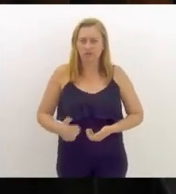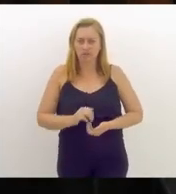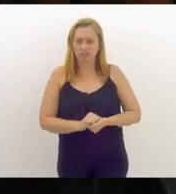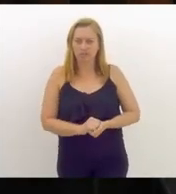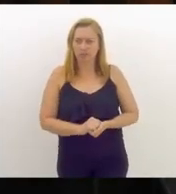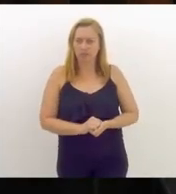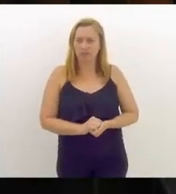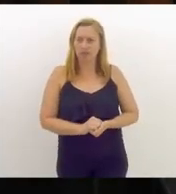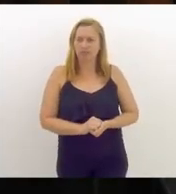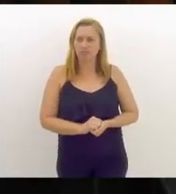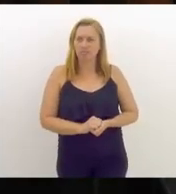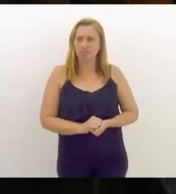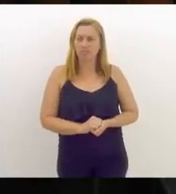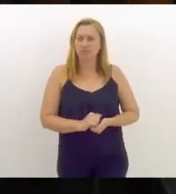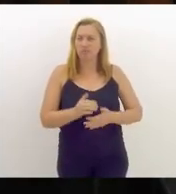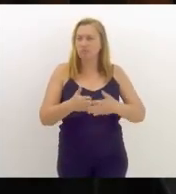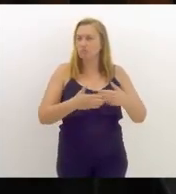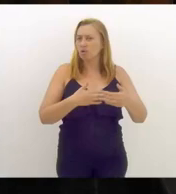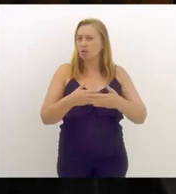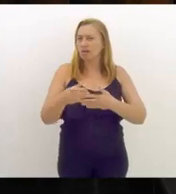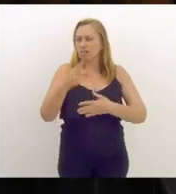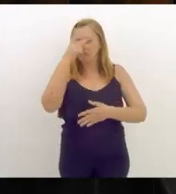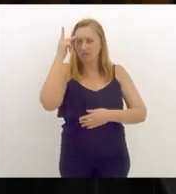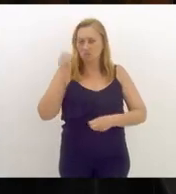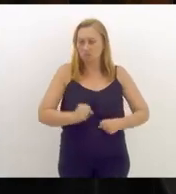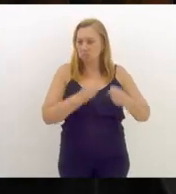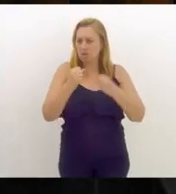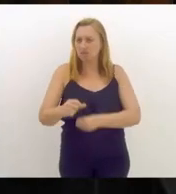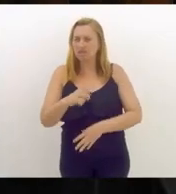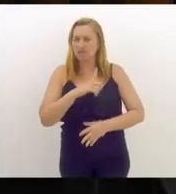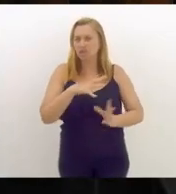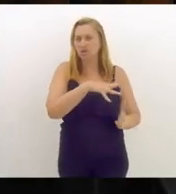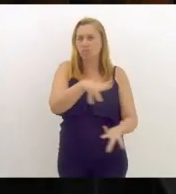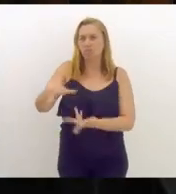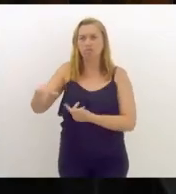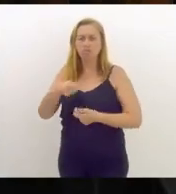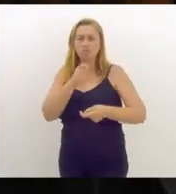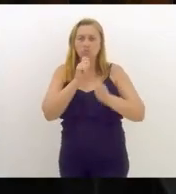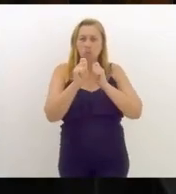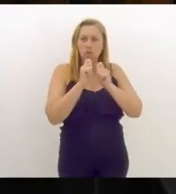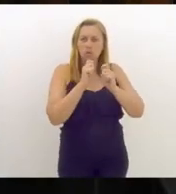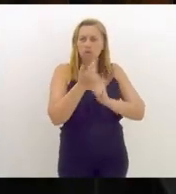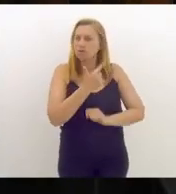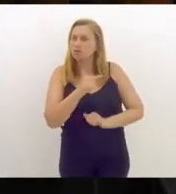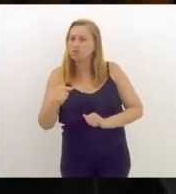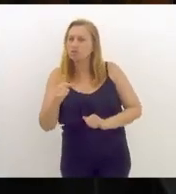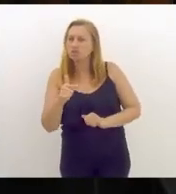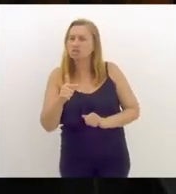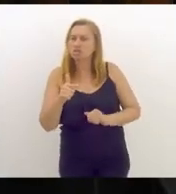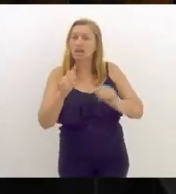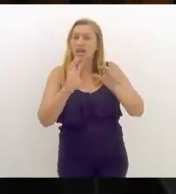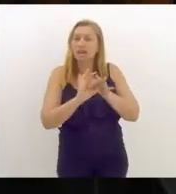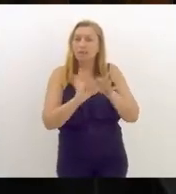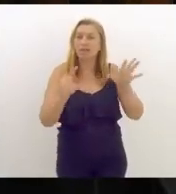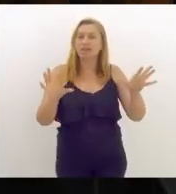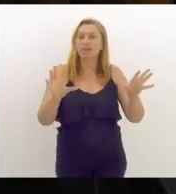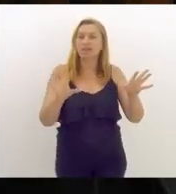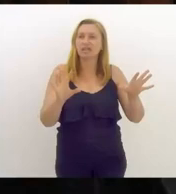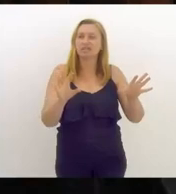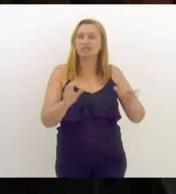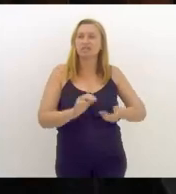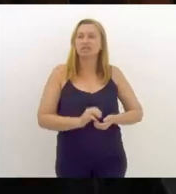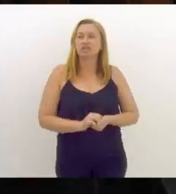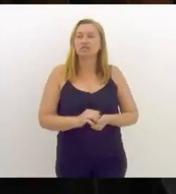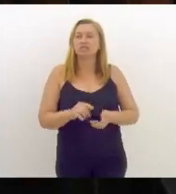diante de qualquer poderoso do mundo o jornalista não tivesse liberdade para